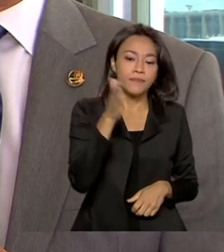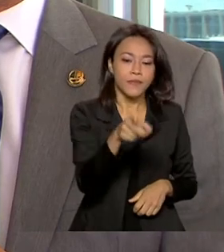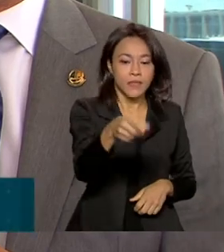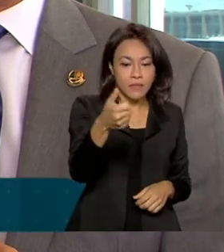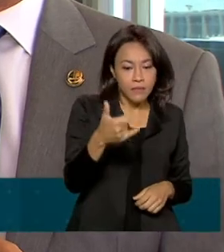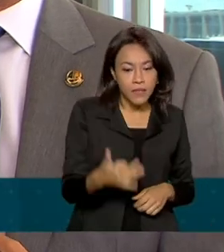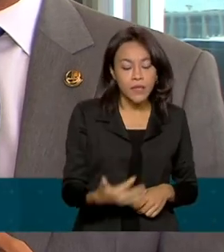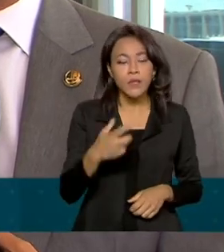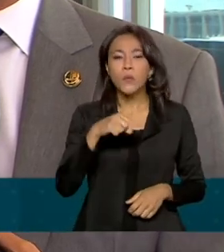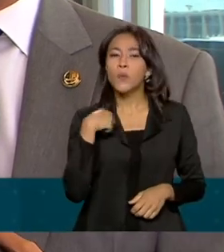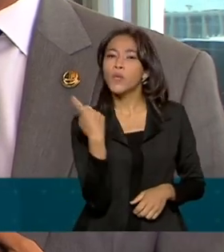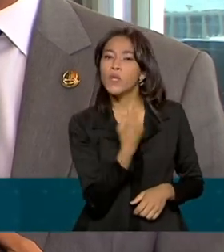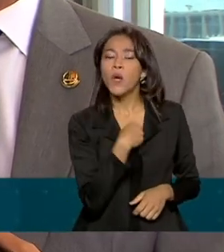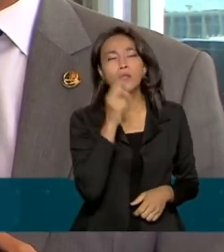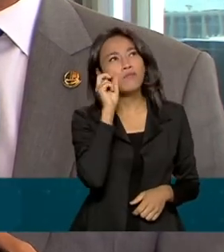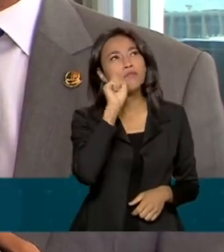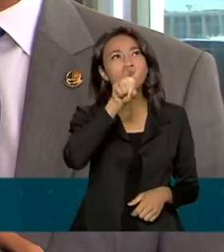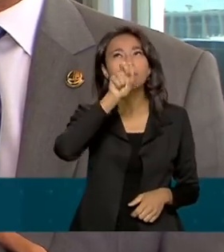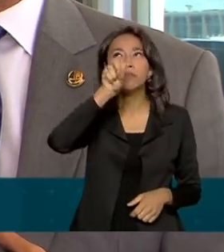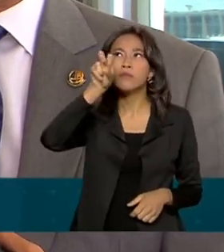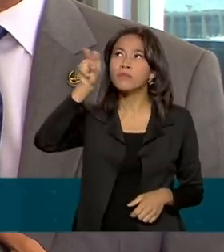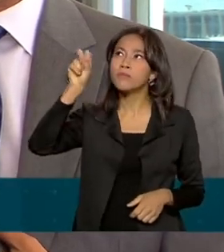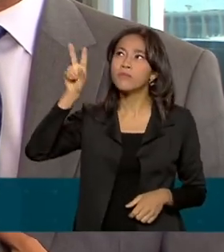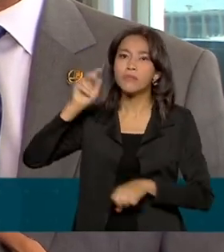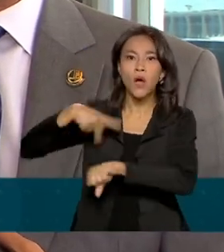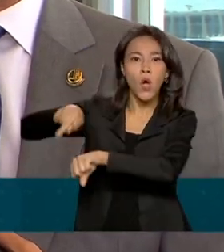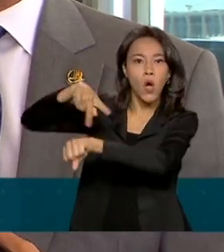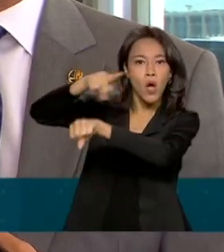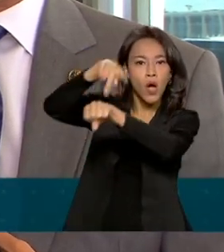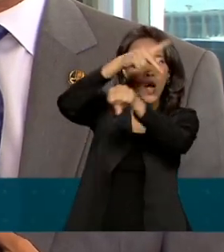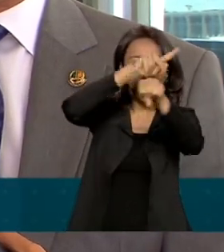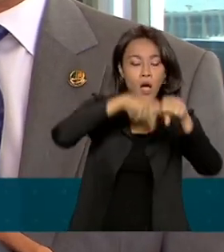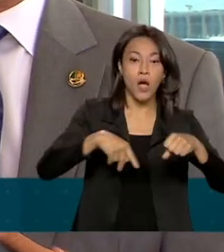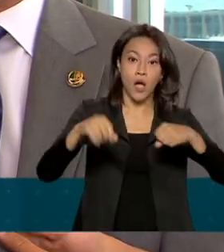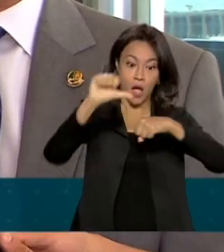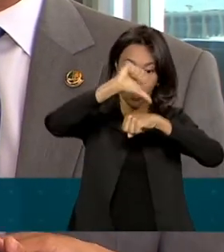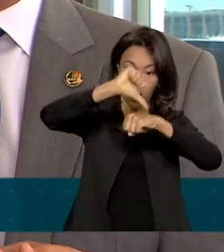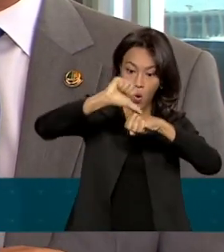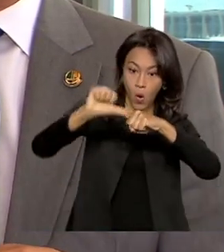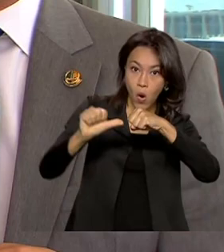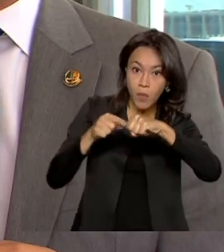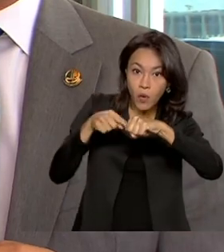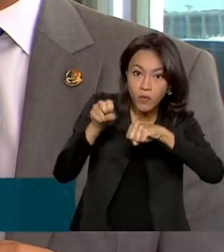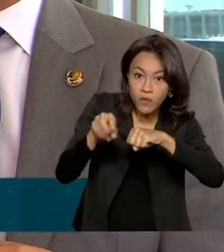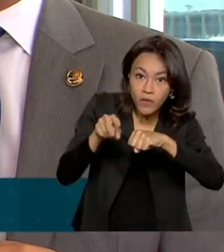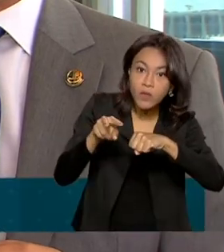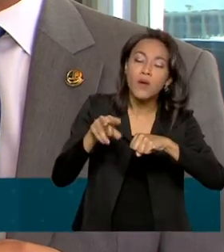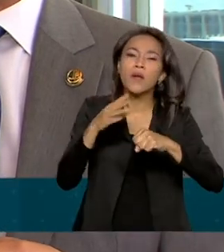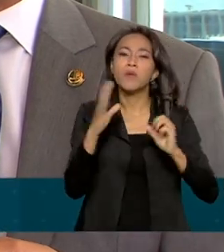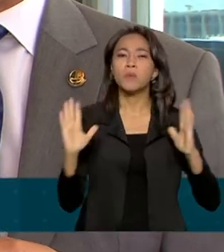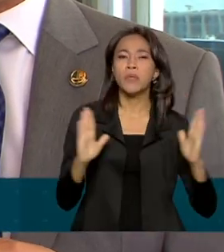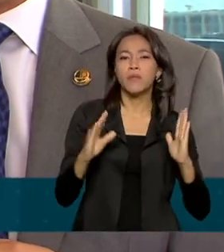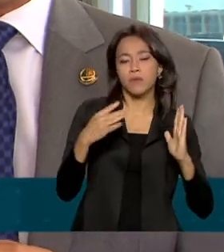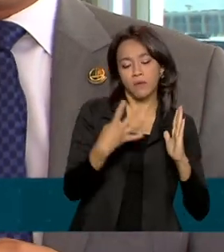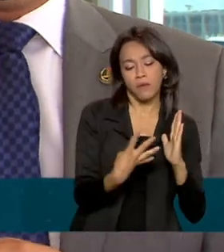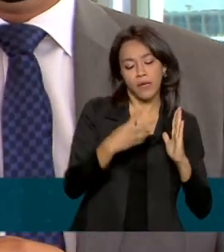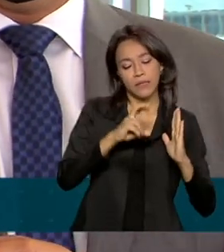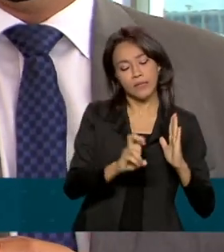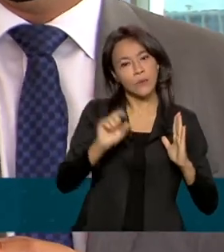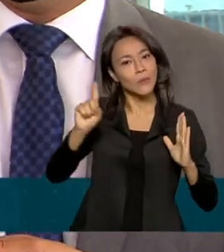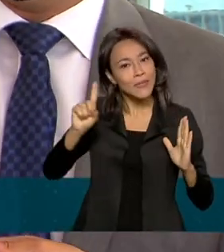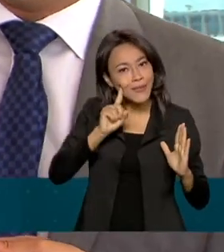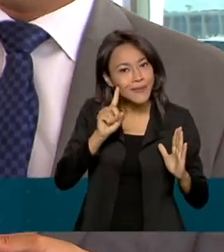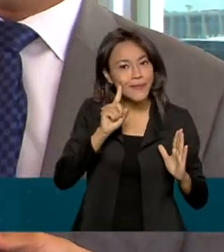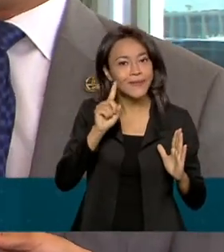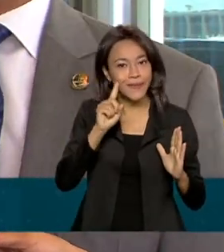em relação aos outros países é que o pico da onda Ômicron acontece em cerca de 45 dias do início